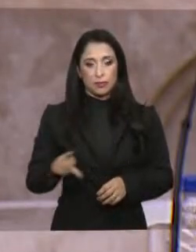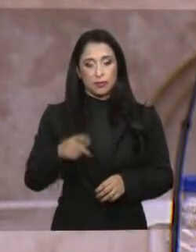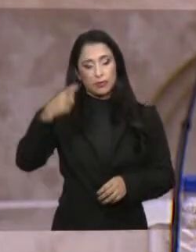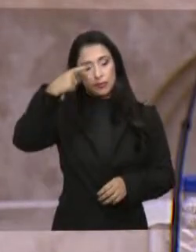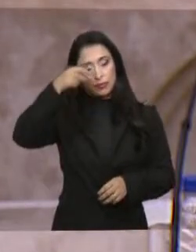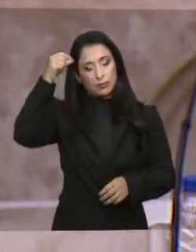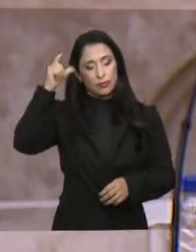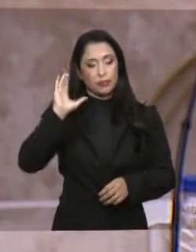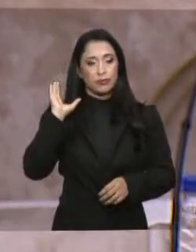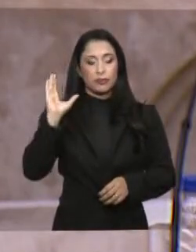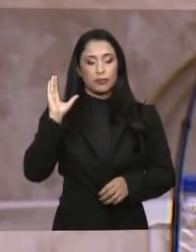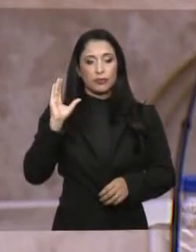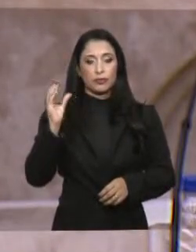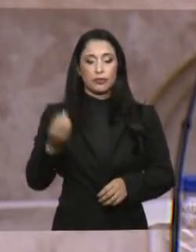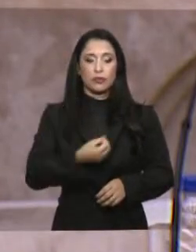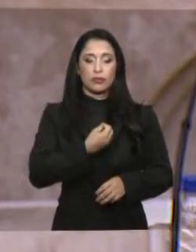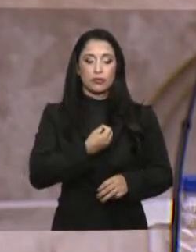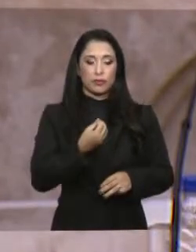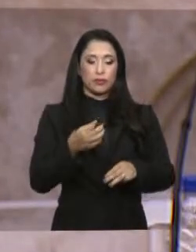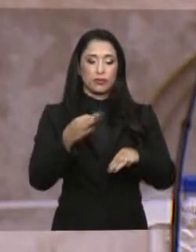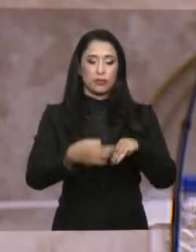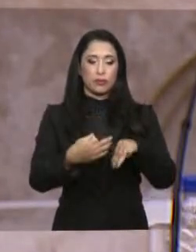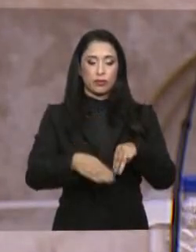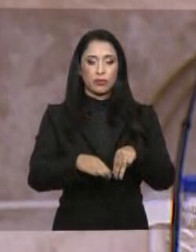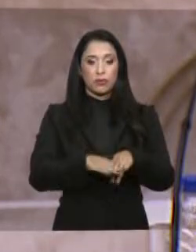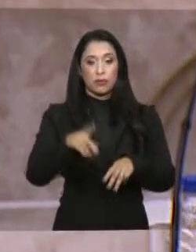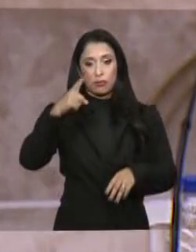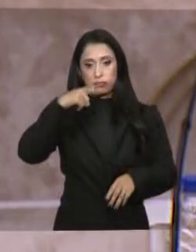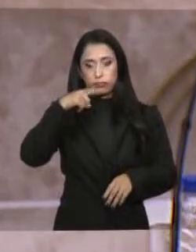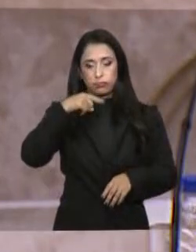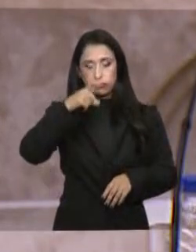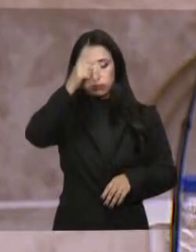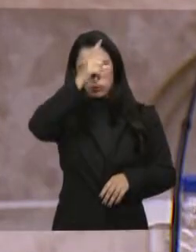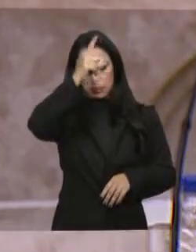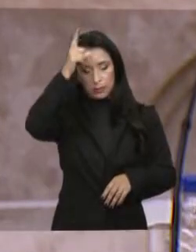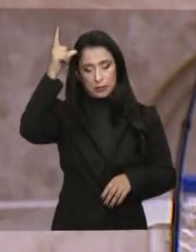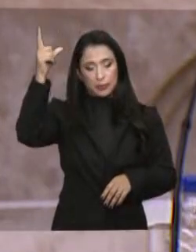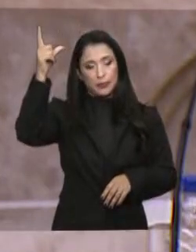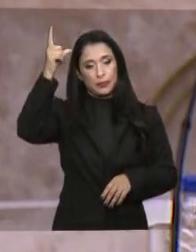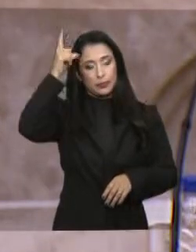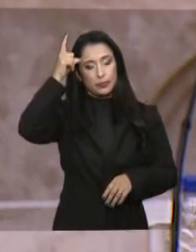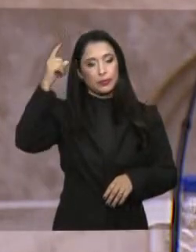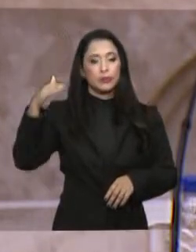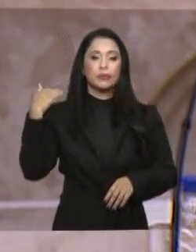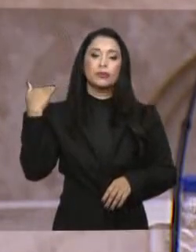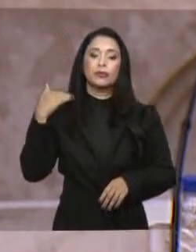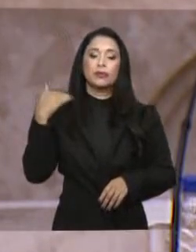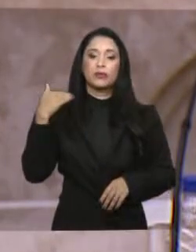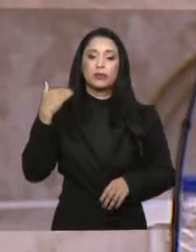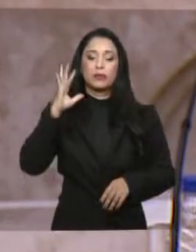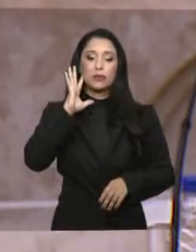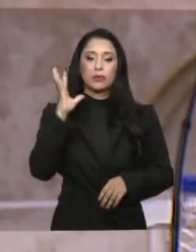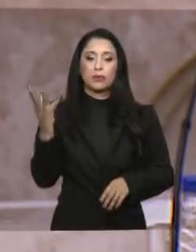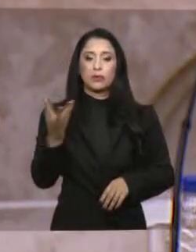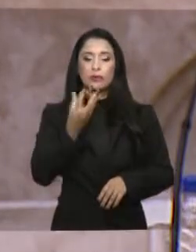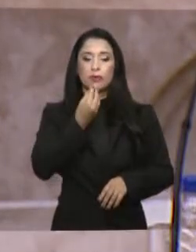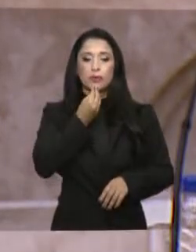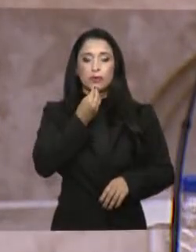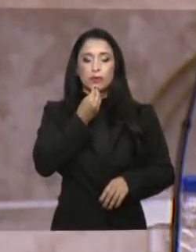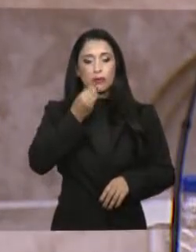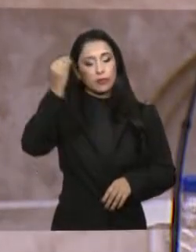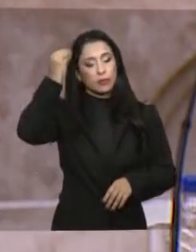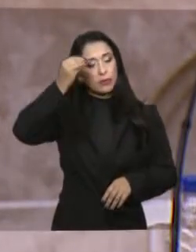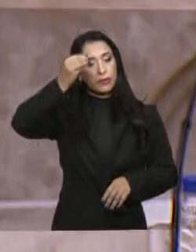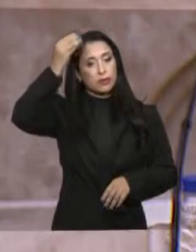Weber. Presentes à sessão, os senhores ministros Gilmar Mendes, Ricardo Lewandowski, Carmen Lúcia, Dias Toffoli, Luiz